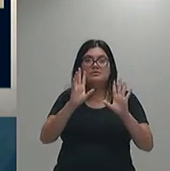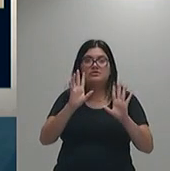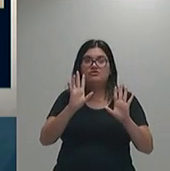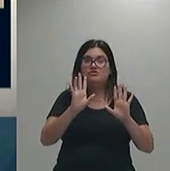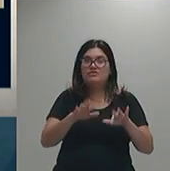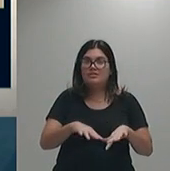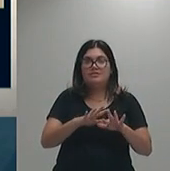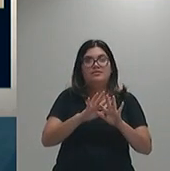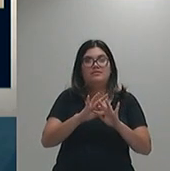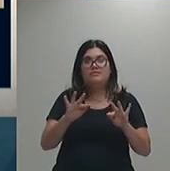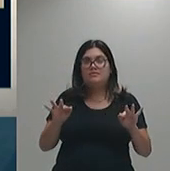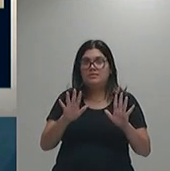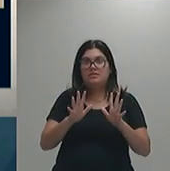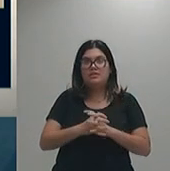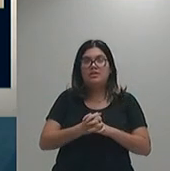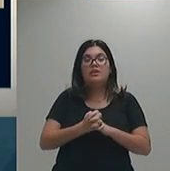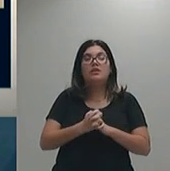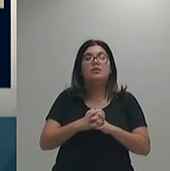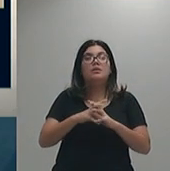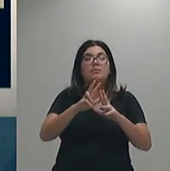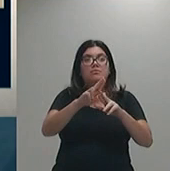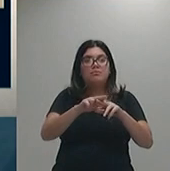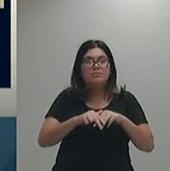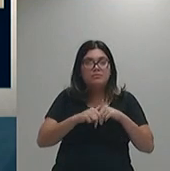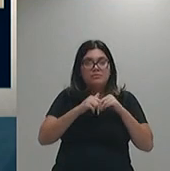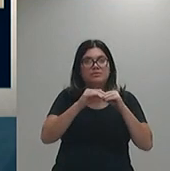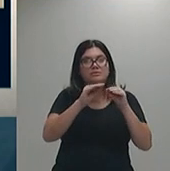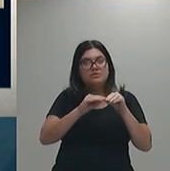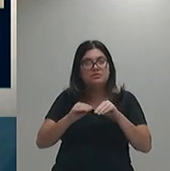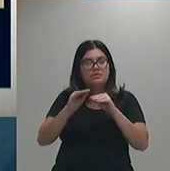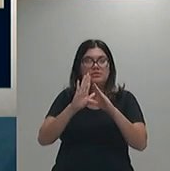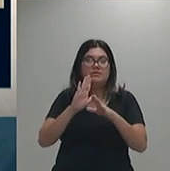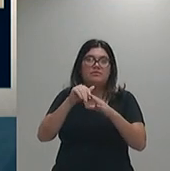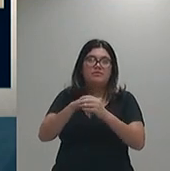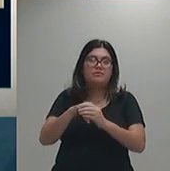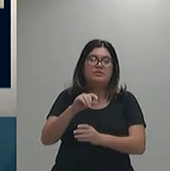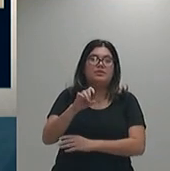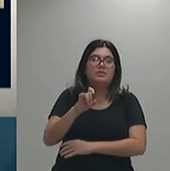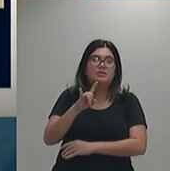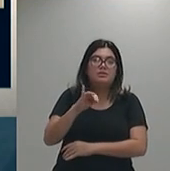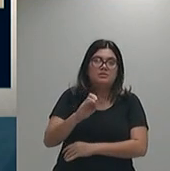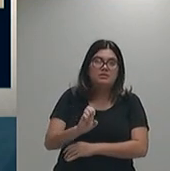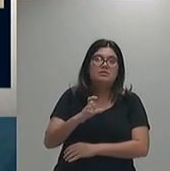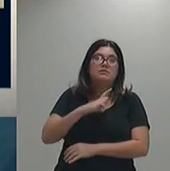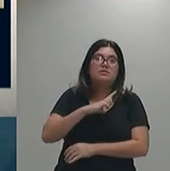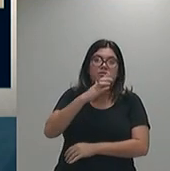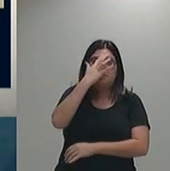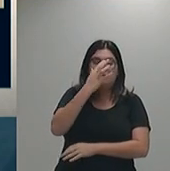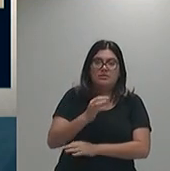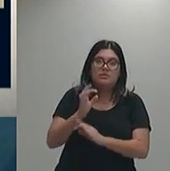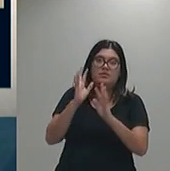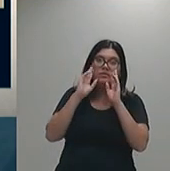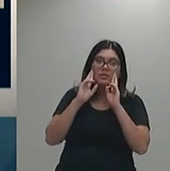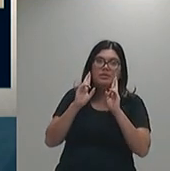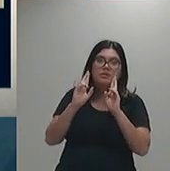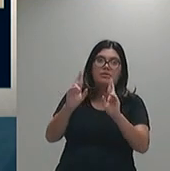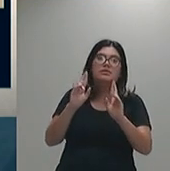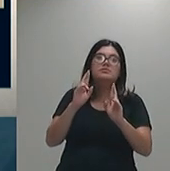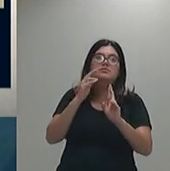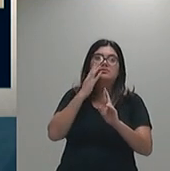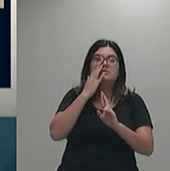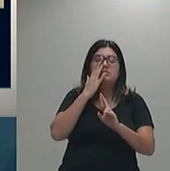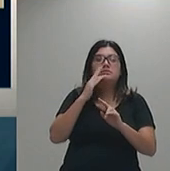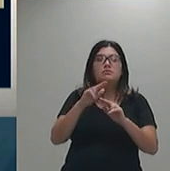por isso é que eu adiro ao voto do ministro bellizze embora convicta data vênia para o texto no meu